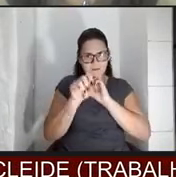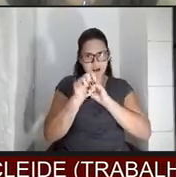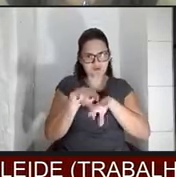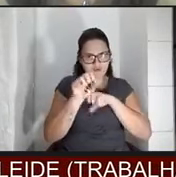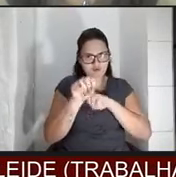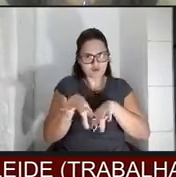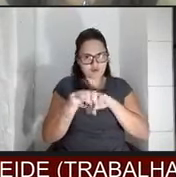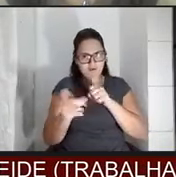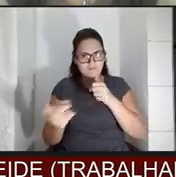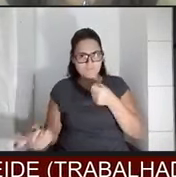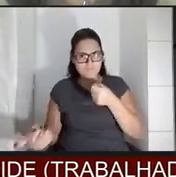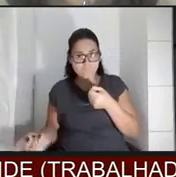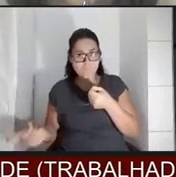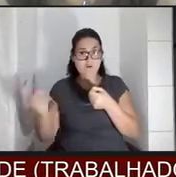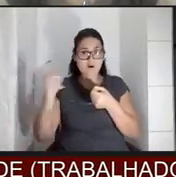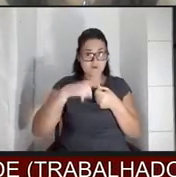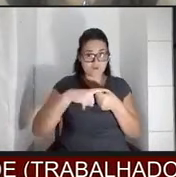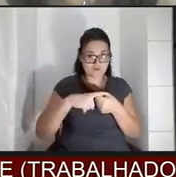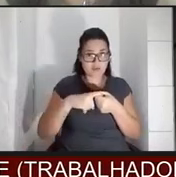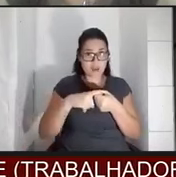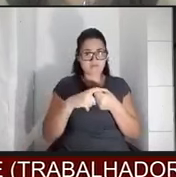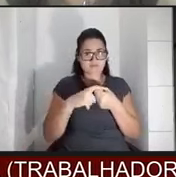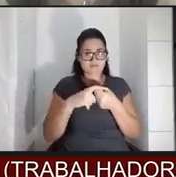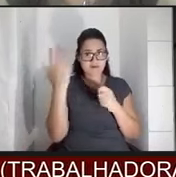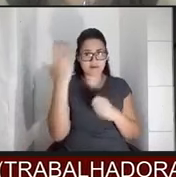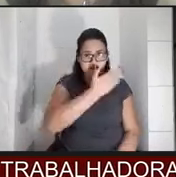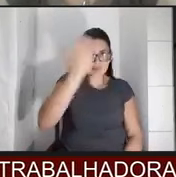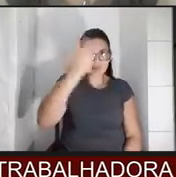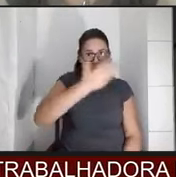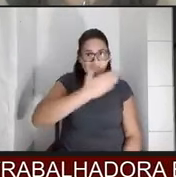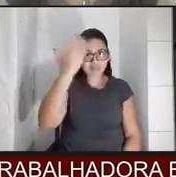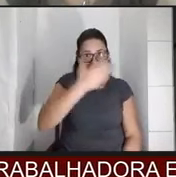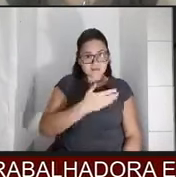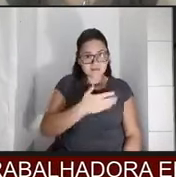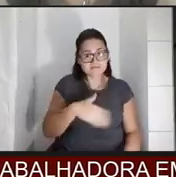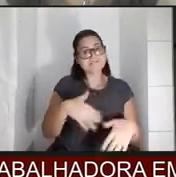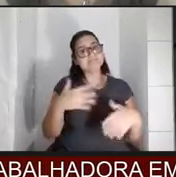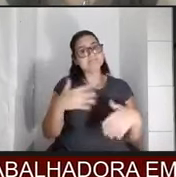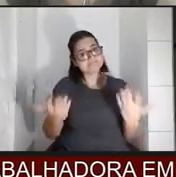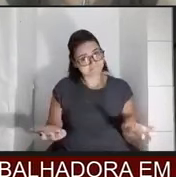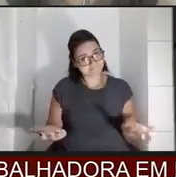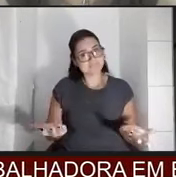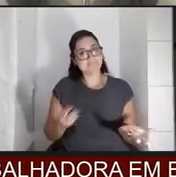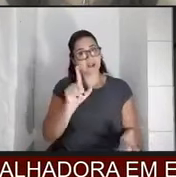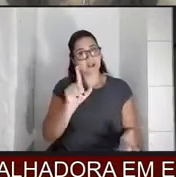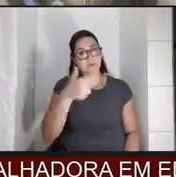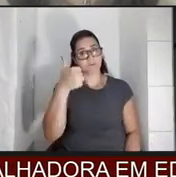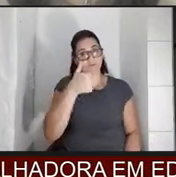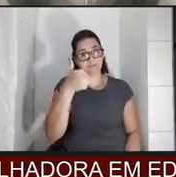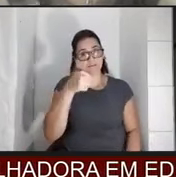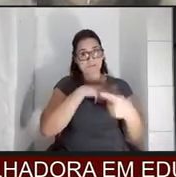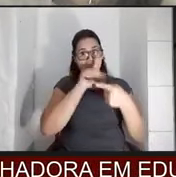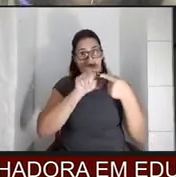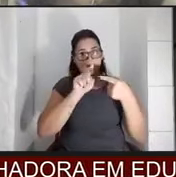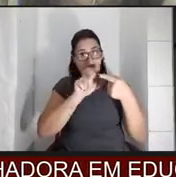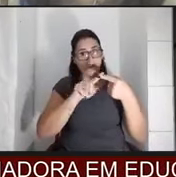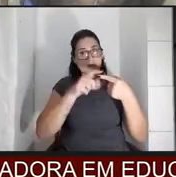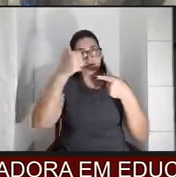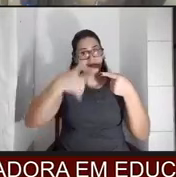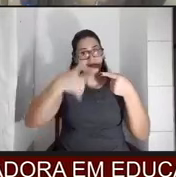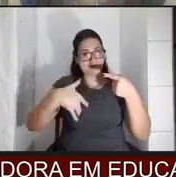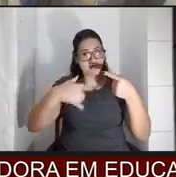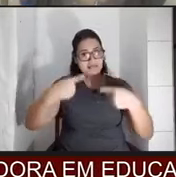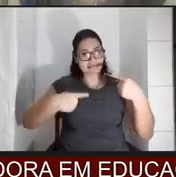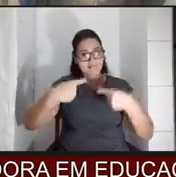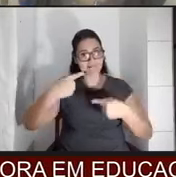voltaram a ser invisíveis? É esse o primeiro ponto que eu quero trazer para debate. E